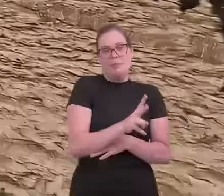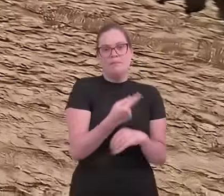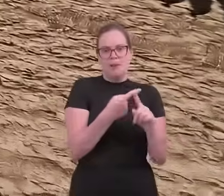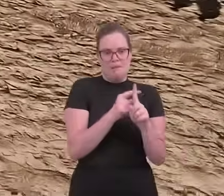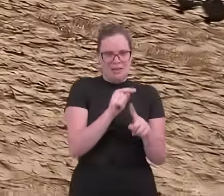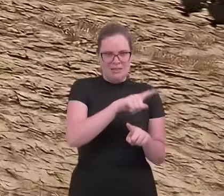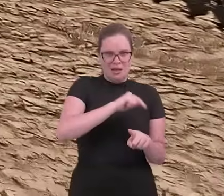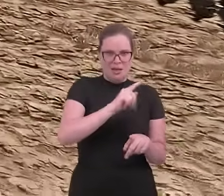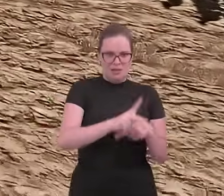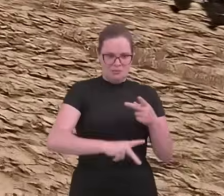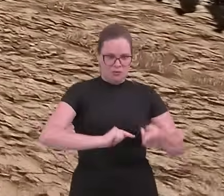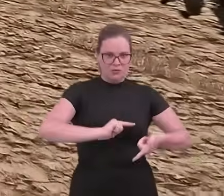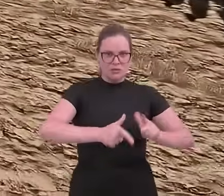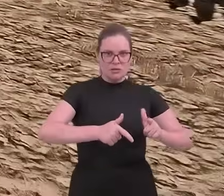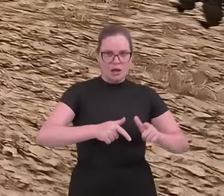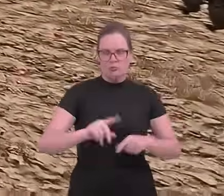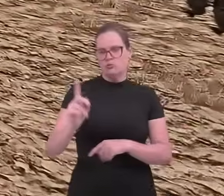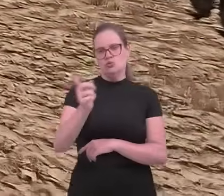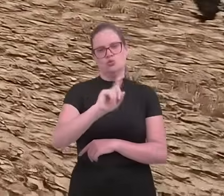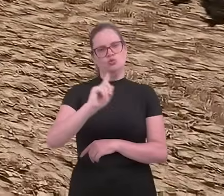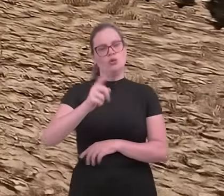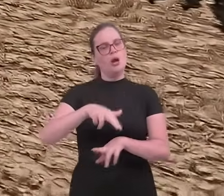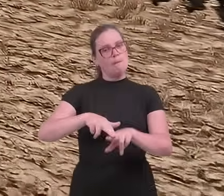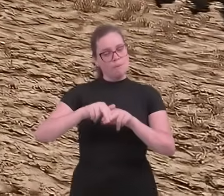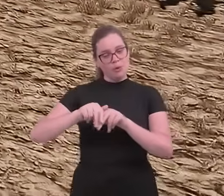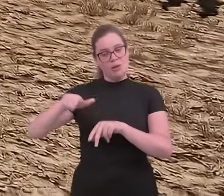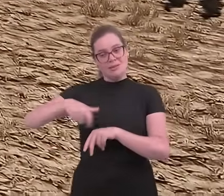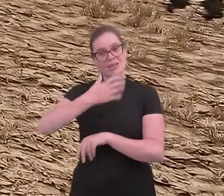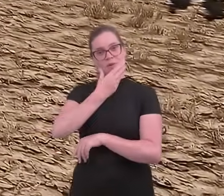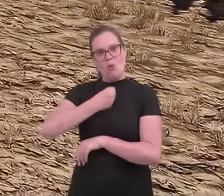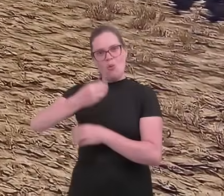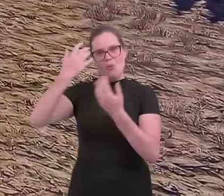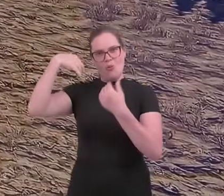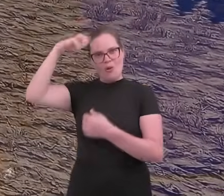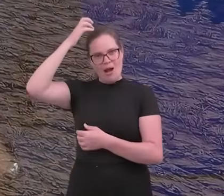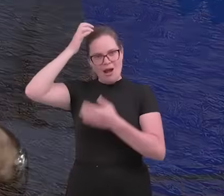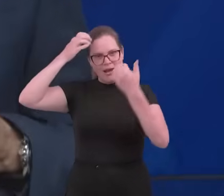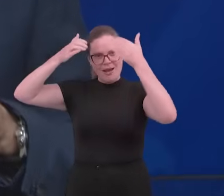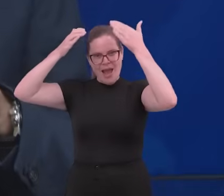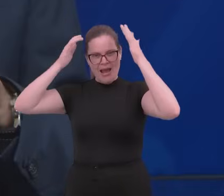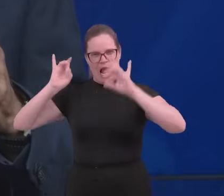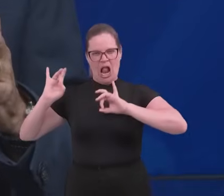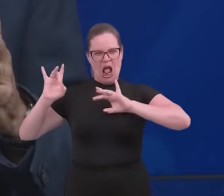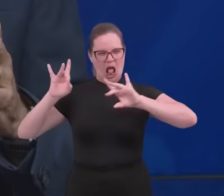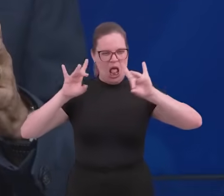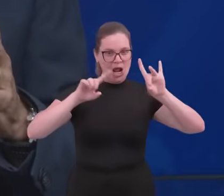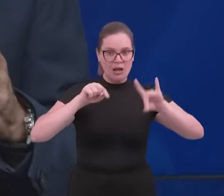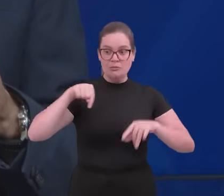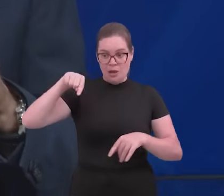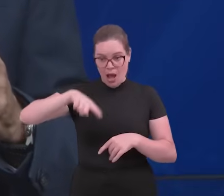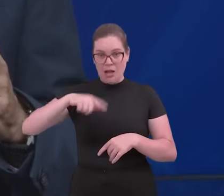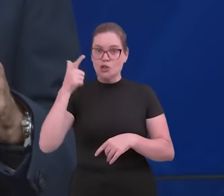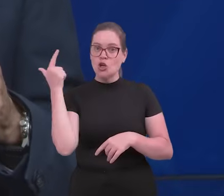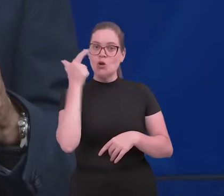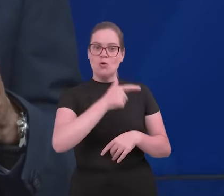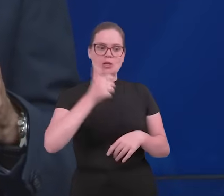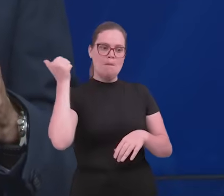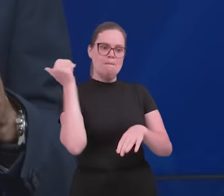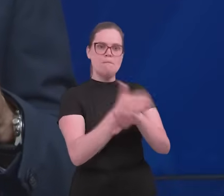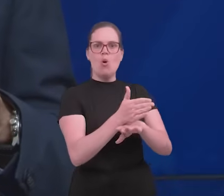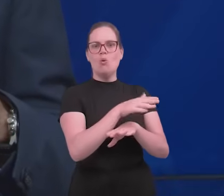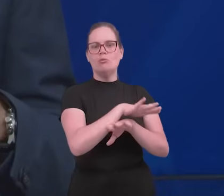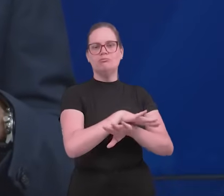facilmente derrotados por Sion, rei de Hesbom. O terror daquelas